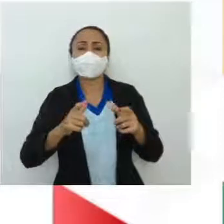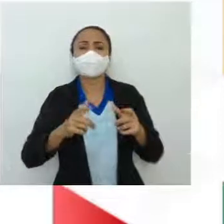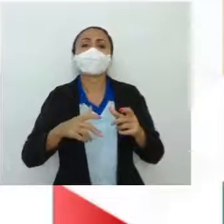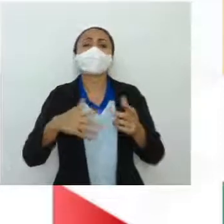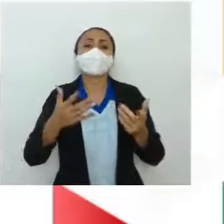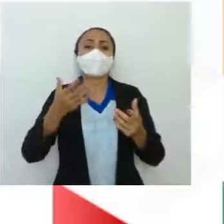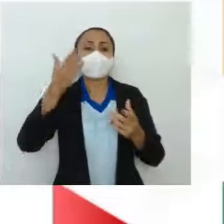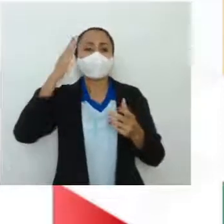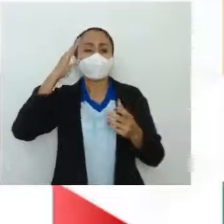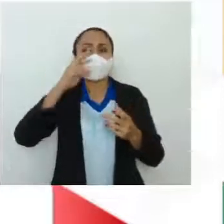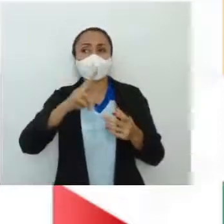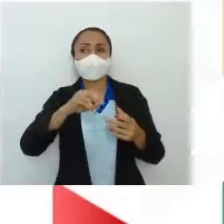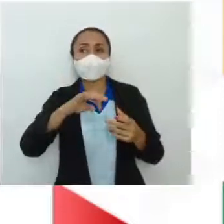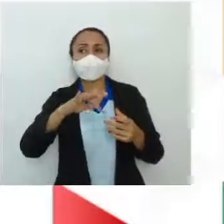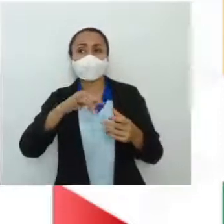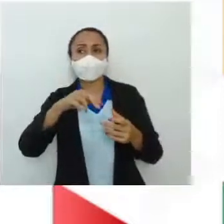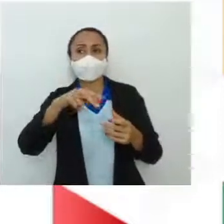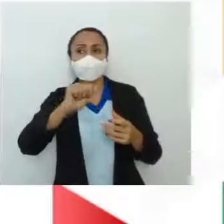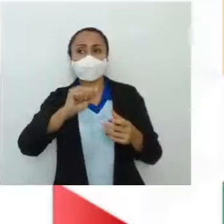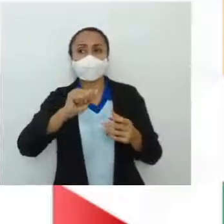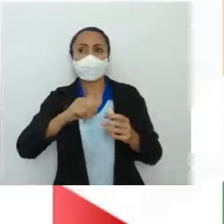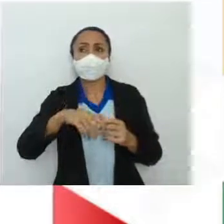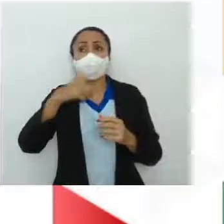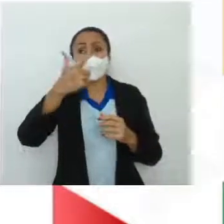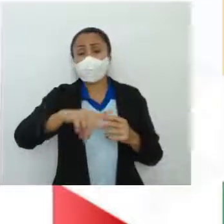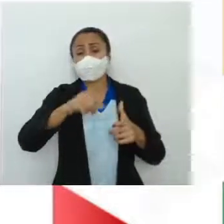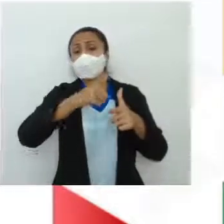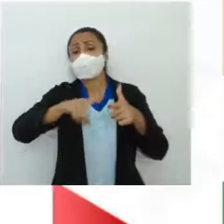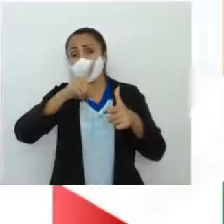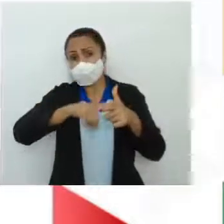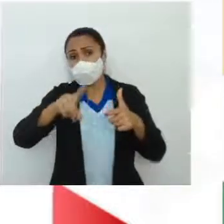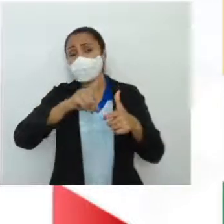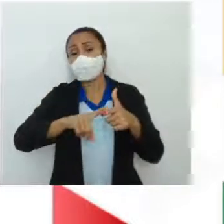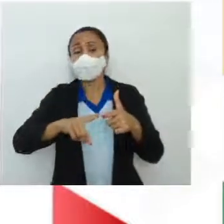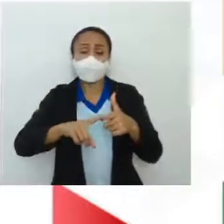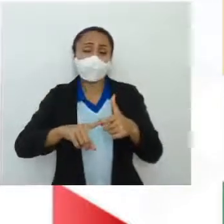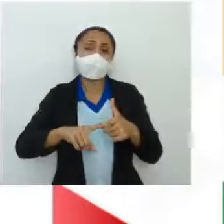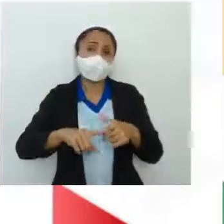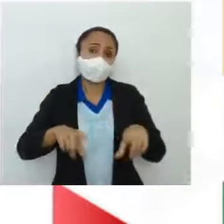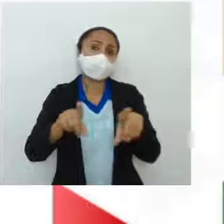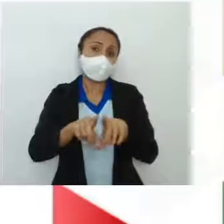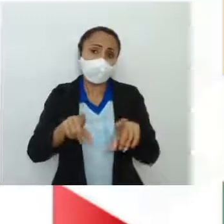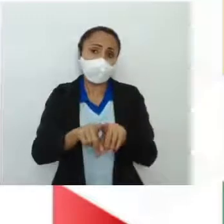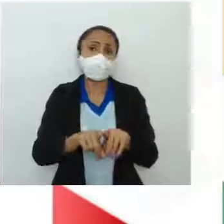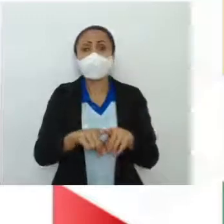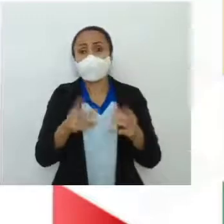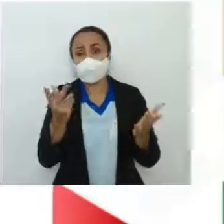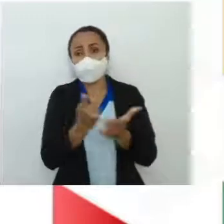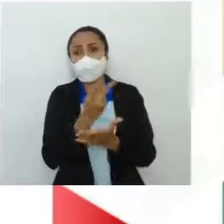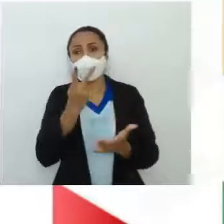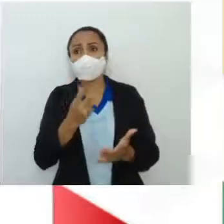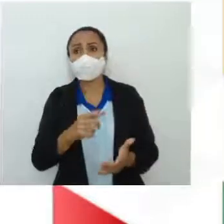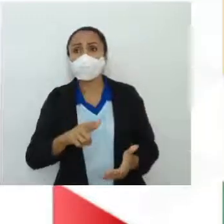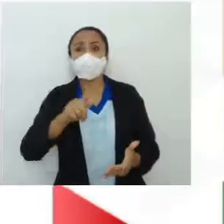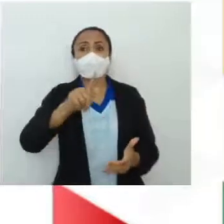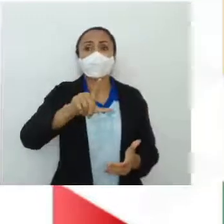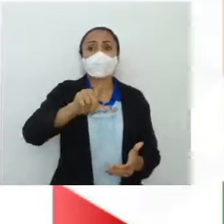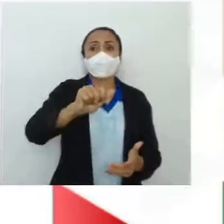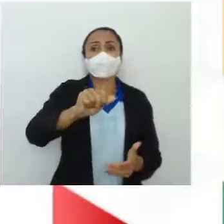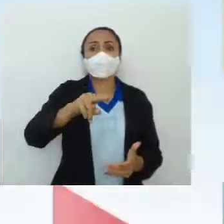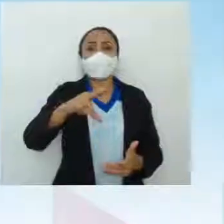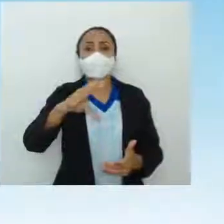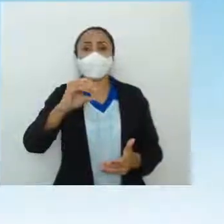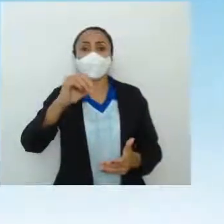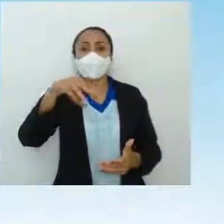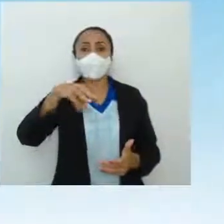retina. Outros problemas que podem acometer os olhos são o glaucoma, a